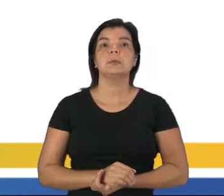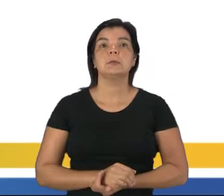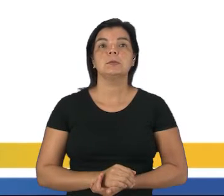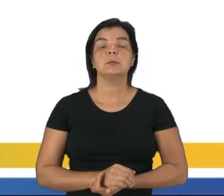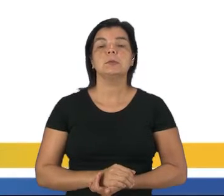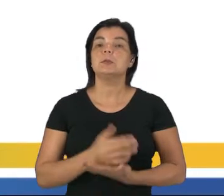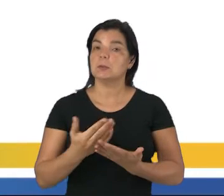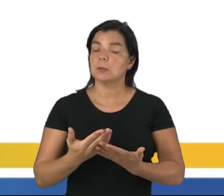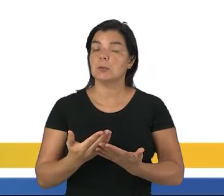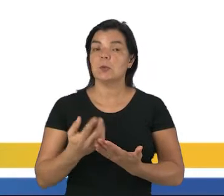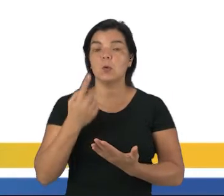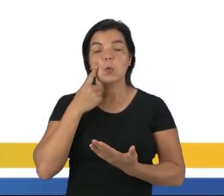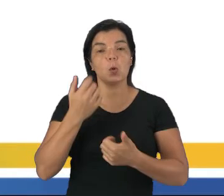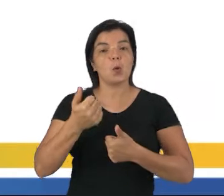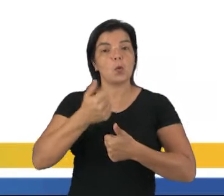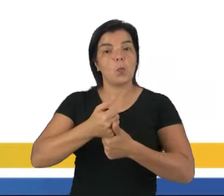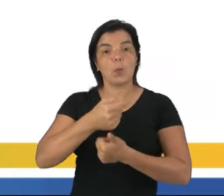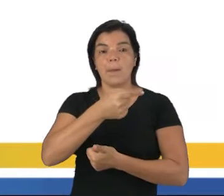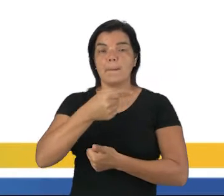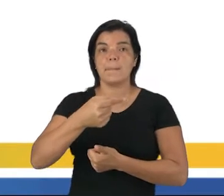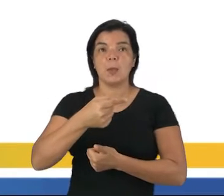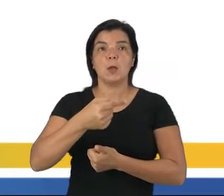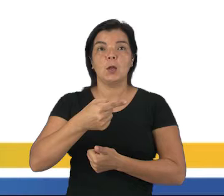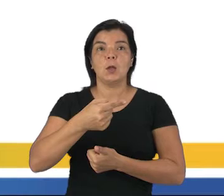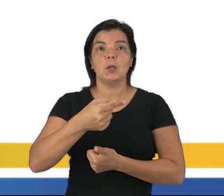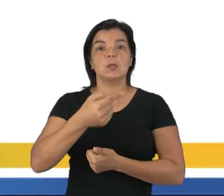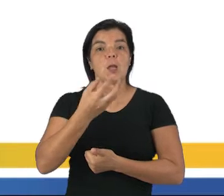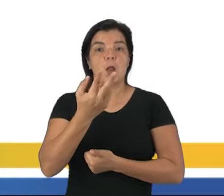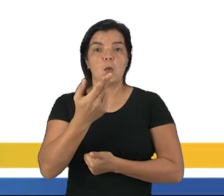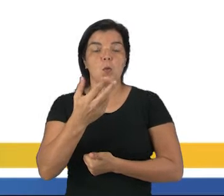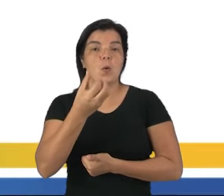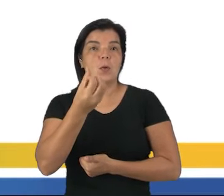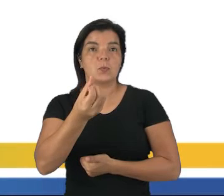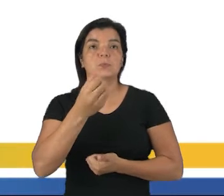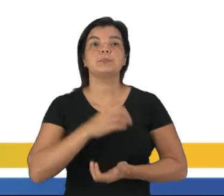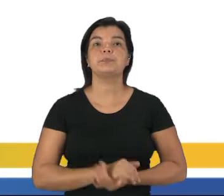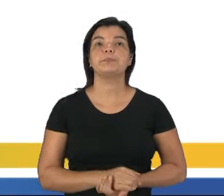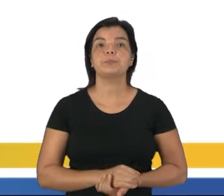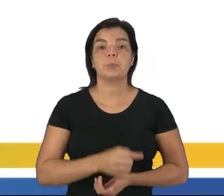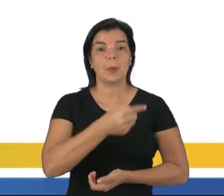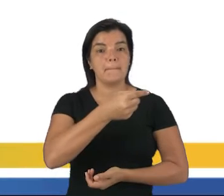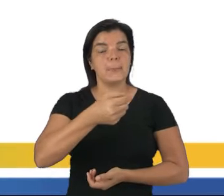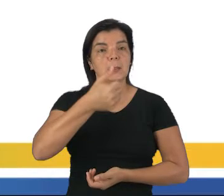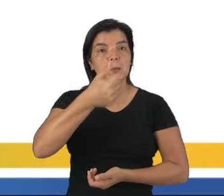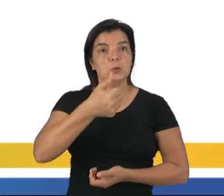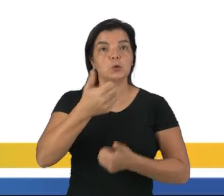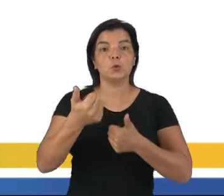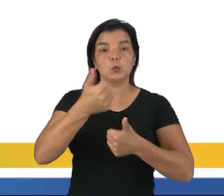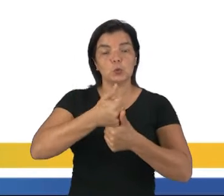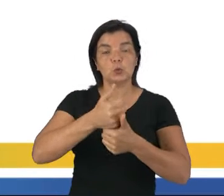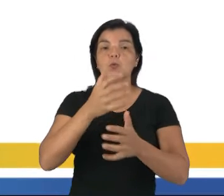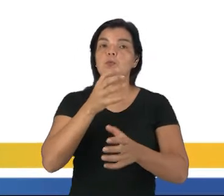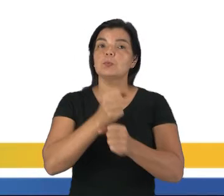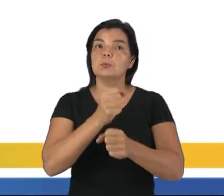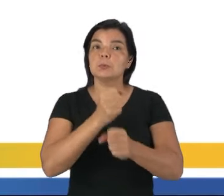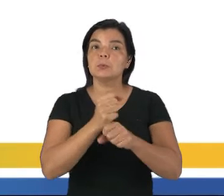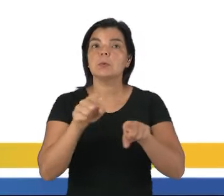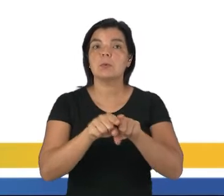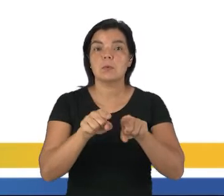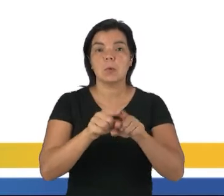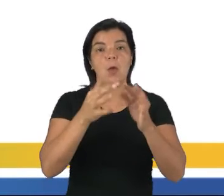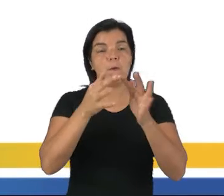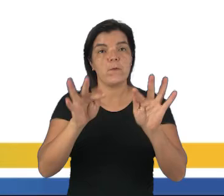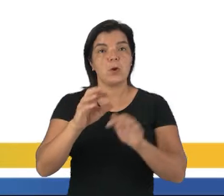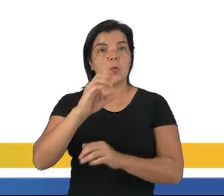a função, quando eu substituo menos 2 no x, ela é igual a 6. Nesse caso aqui, menos 1, quando eu substituí e fiz os cálculos, a função